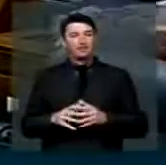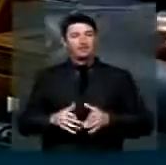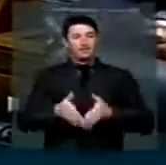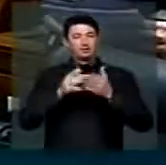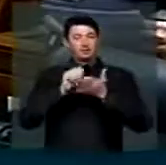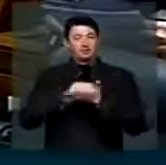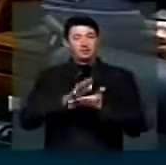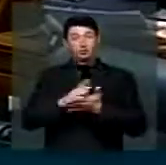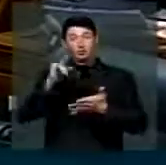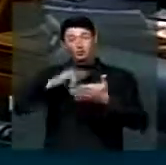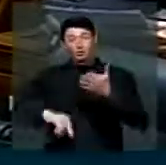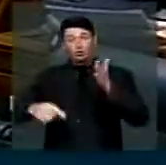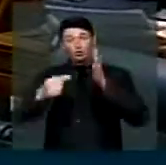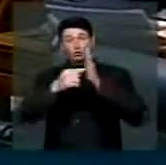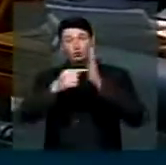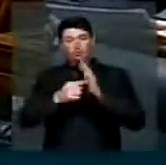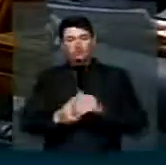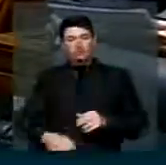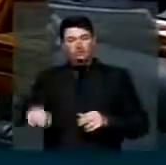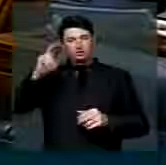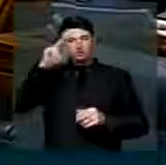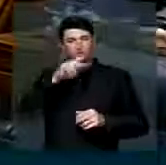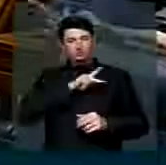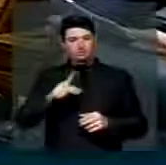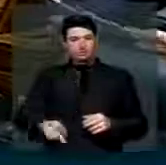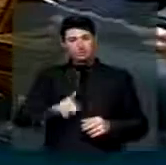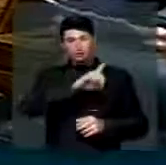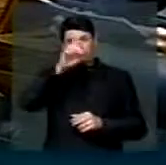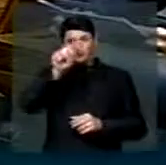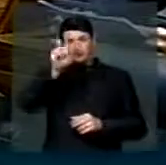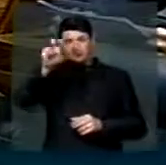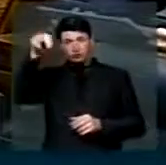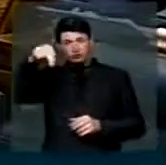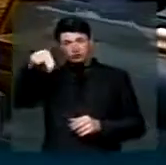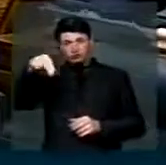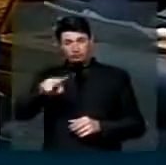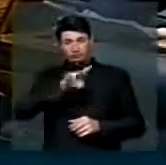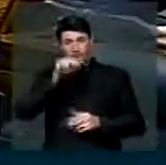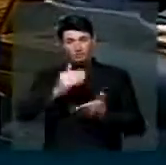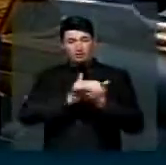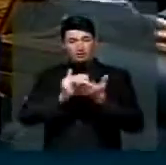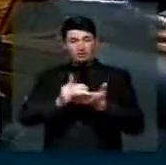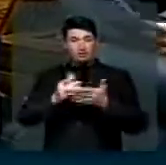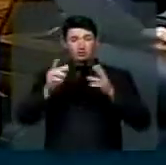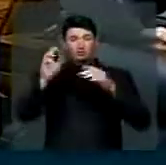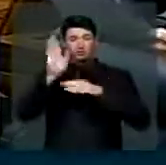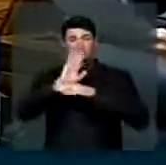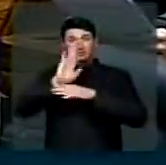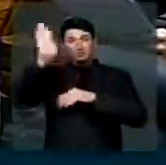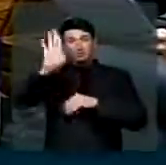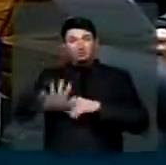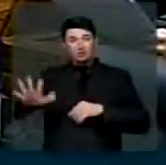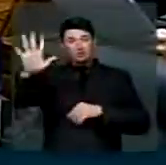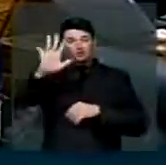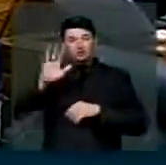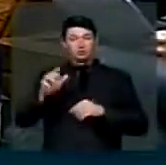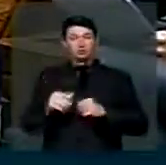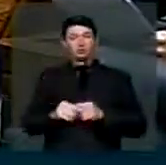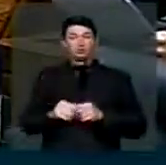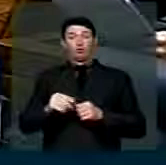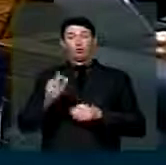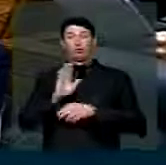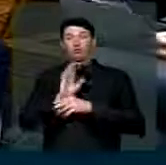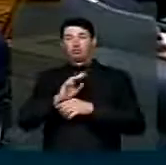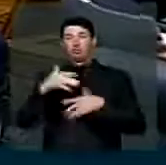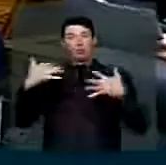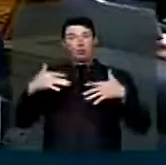dar como lido esse documento. Senhor presidente, no dia 15 de novembro entrará em cartaz nos cinemas do Brasil o esperado e